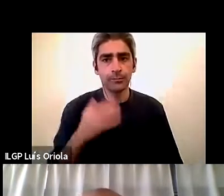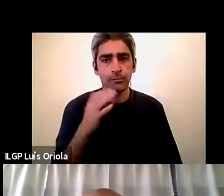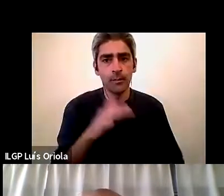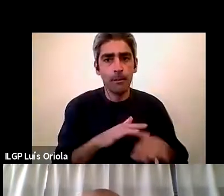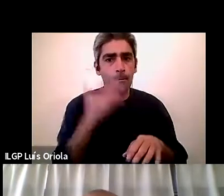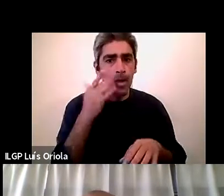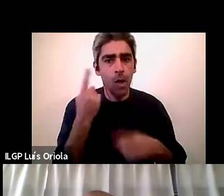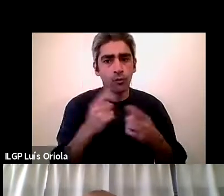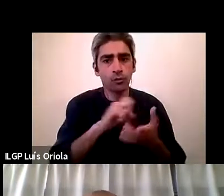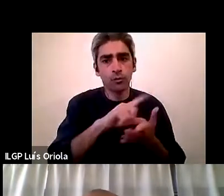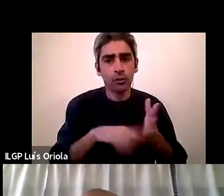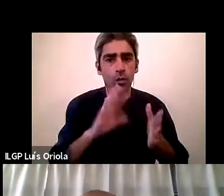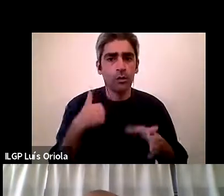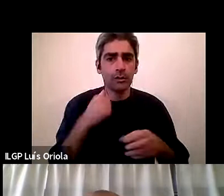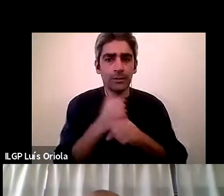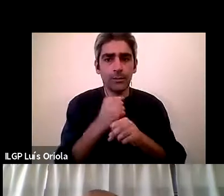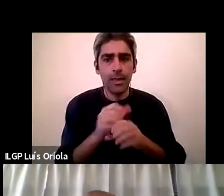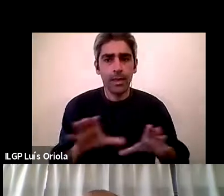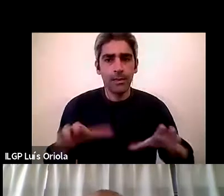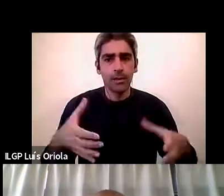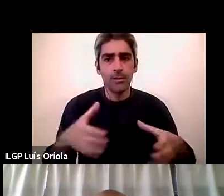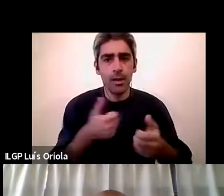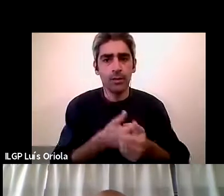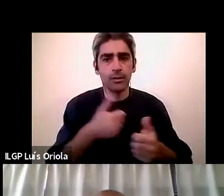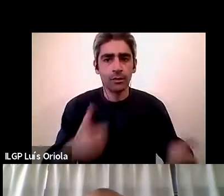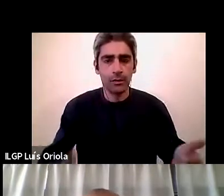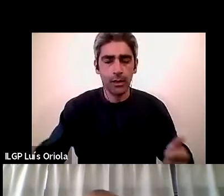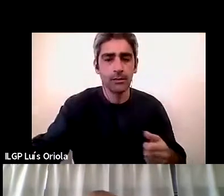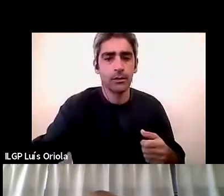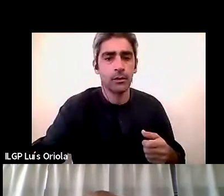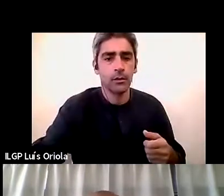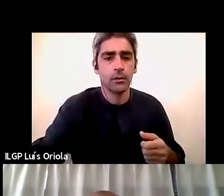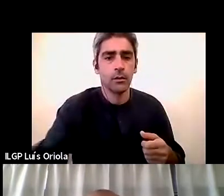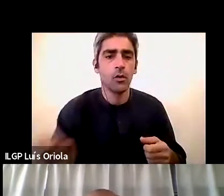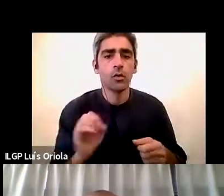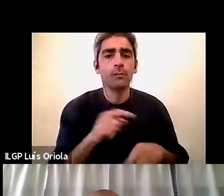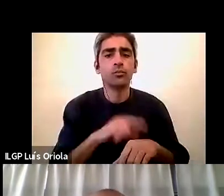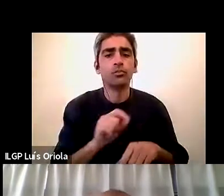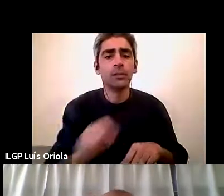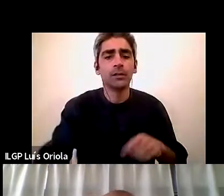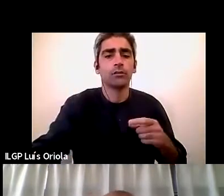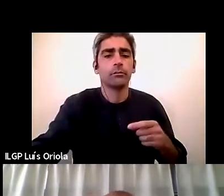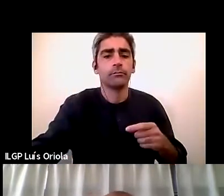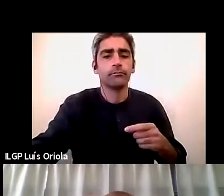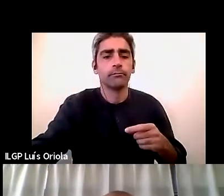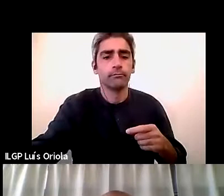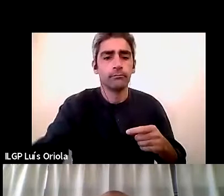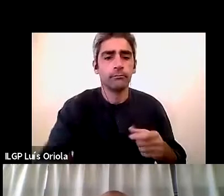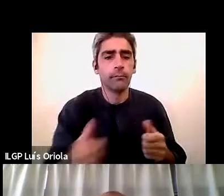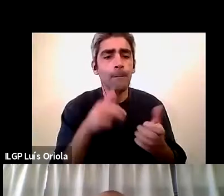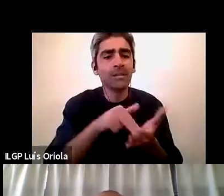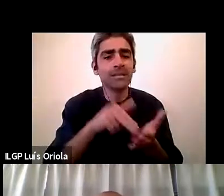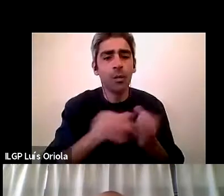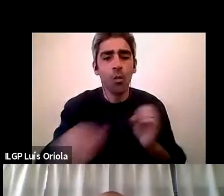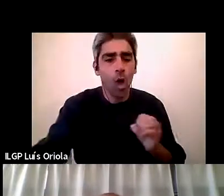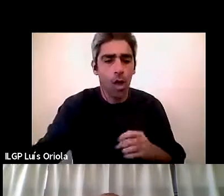projetos, nomeadamente quando estamos a trabalhar com equipas à distância, em que não temos os momentos de alinhamento presenciais, torna-se muito